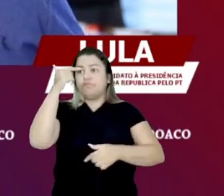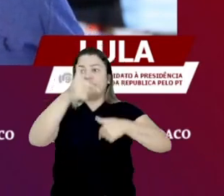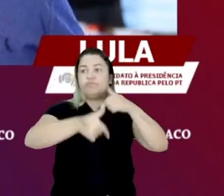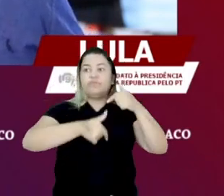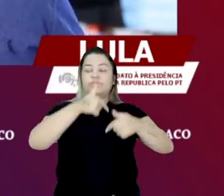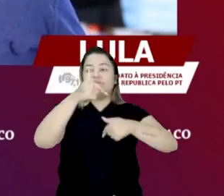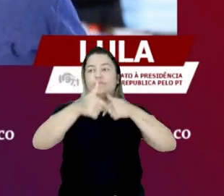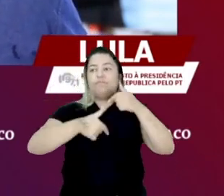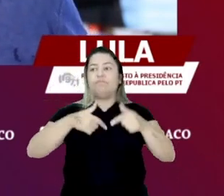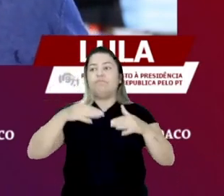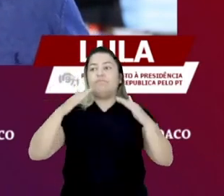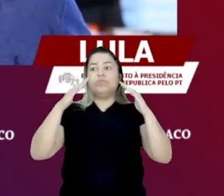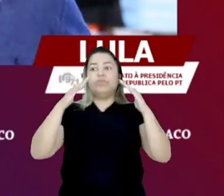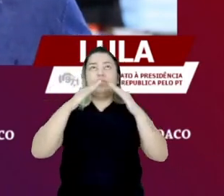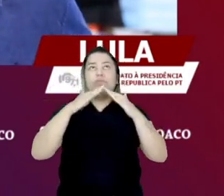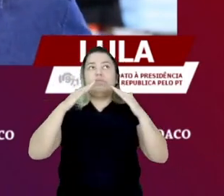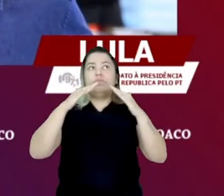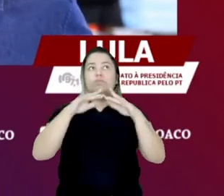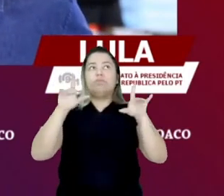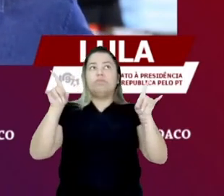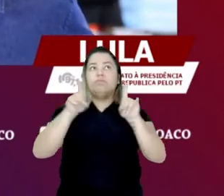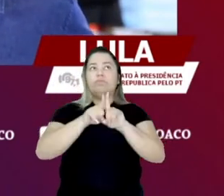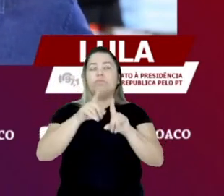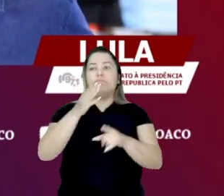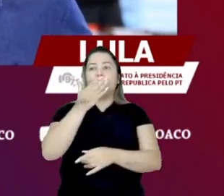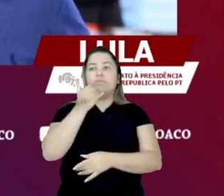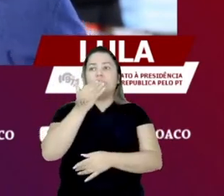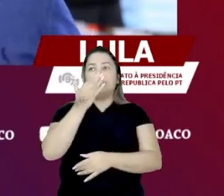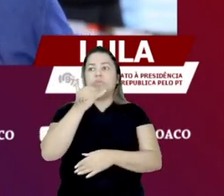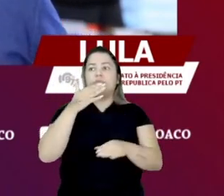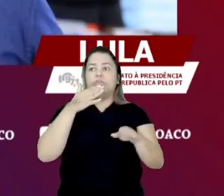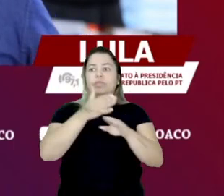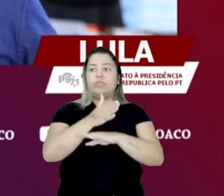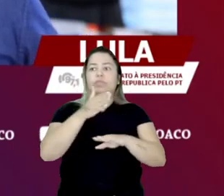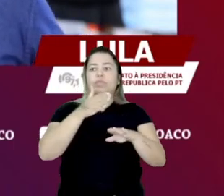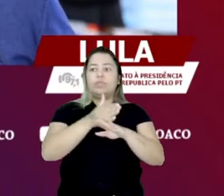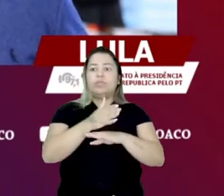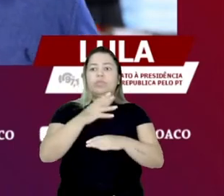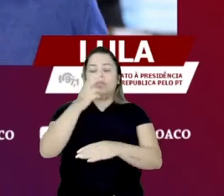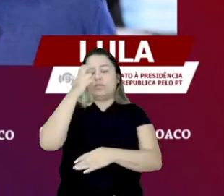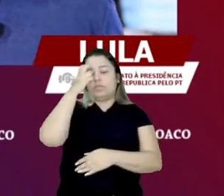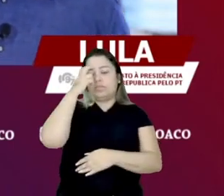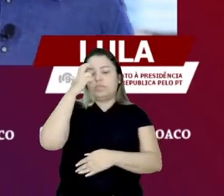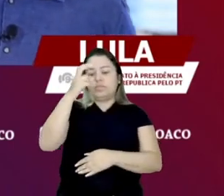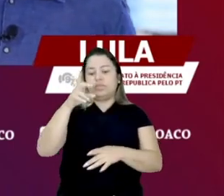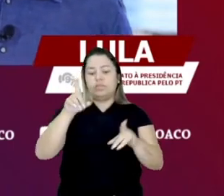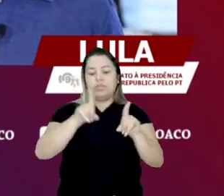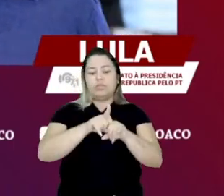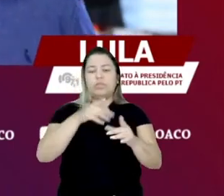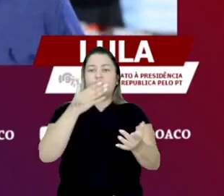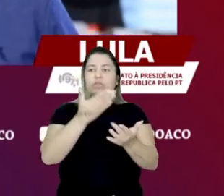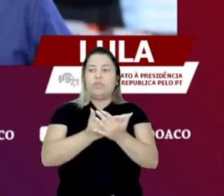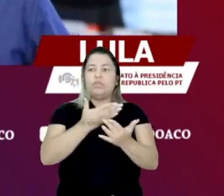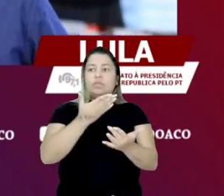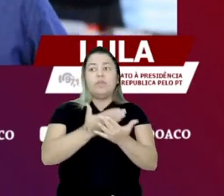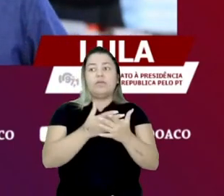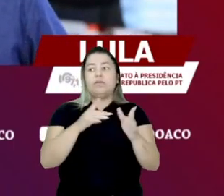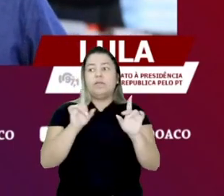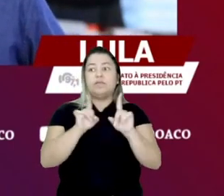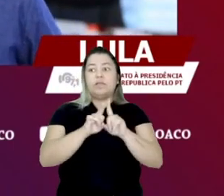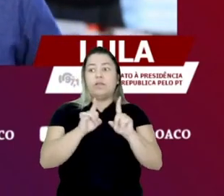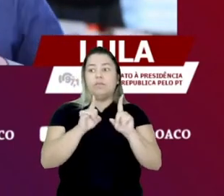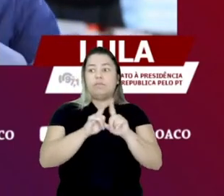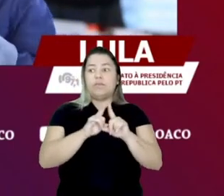É isso que nós vamos fazer esse país voltar a ser. A Laiane, que é uma das nossas ouvintes aqui, a